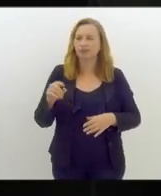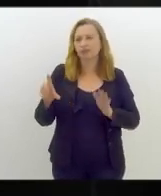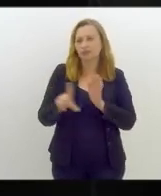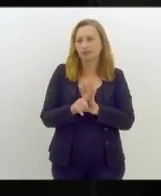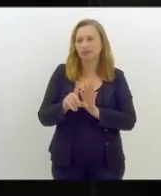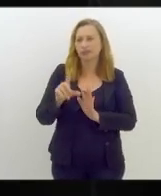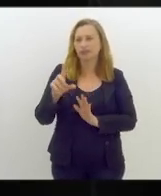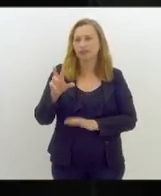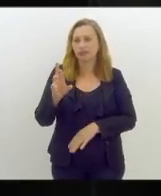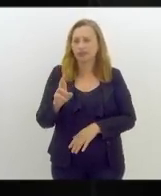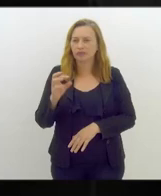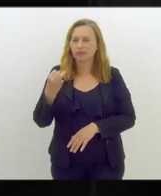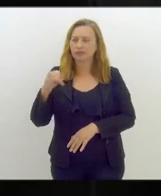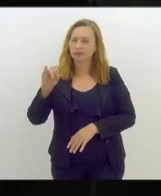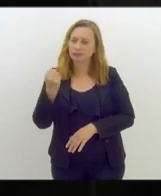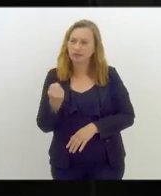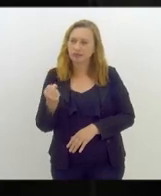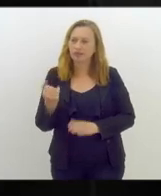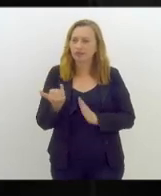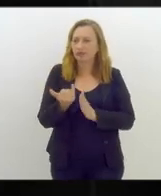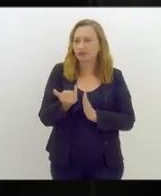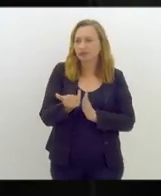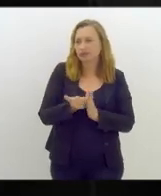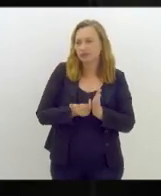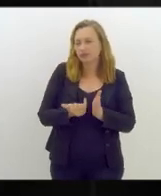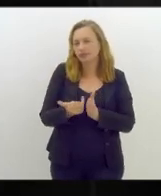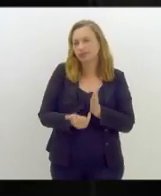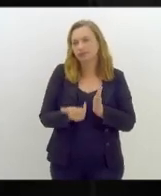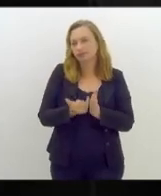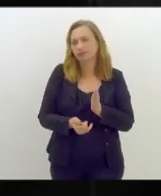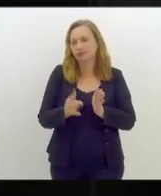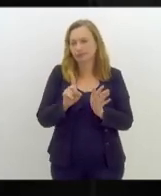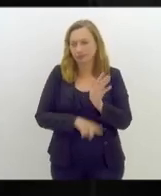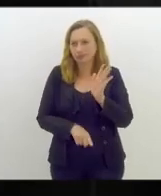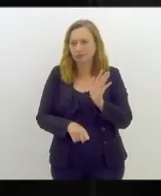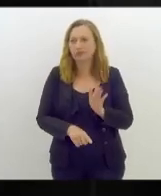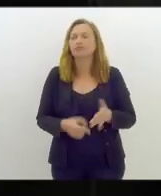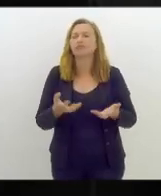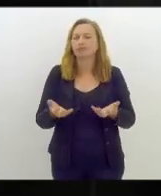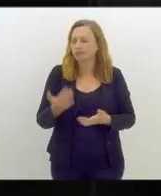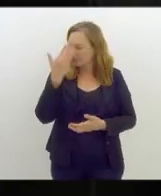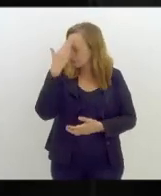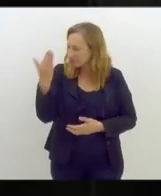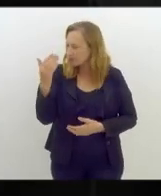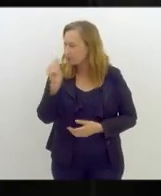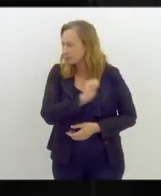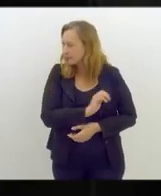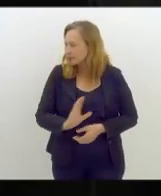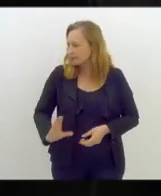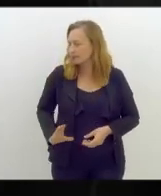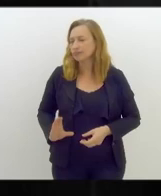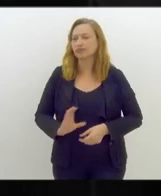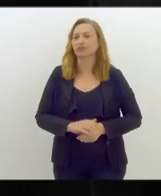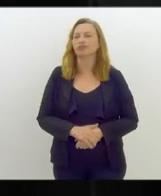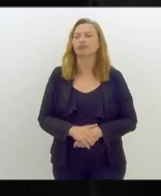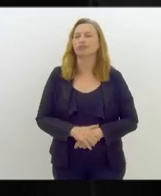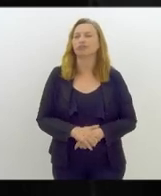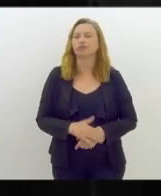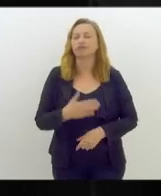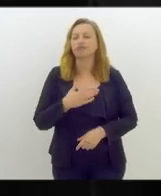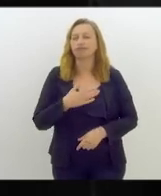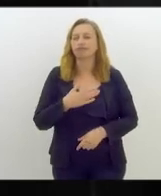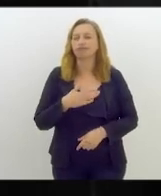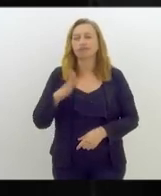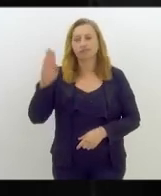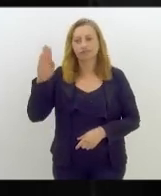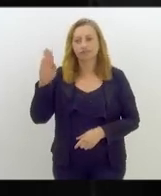o imposto cai de 18% para 2%. Quero aqui agradecer ao nosso presidente André Siciliano, que foi o meu candidato